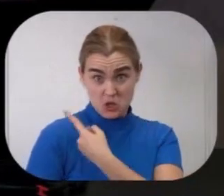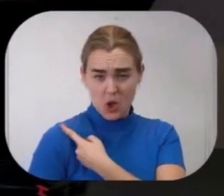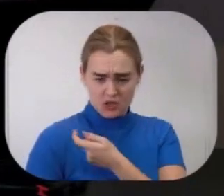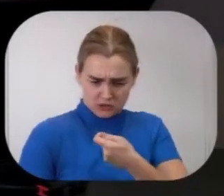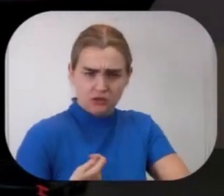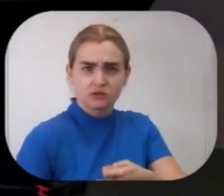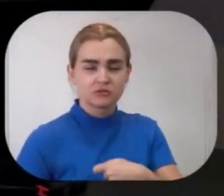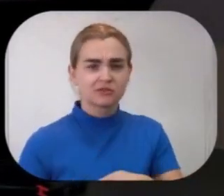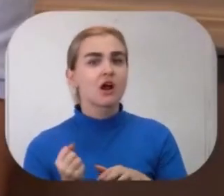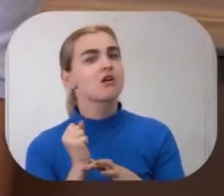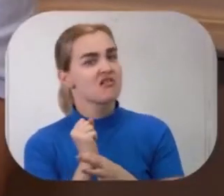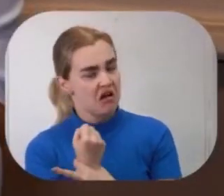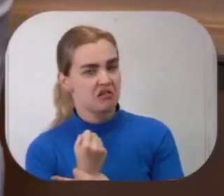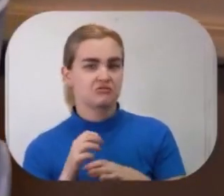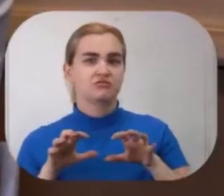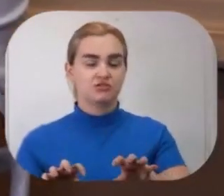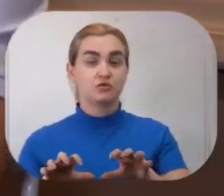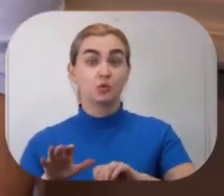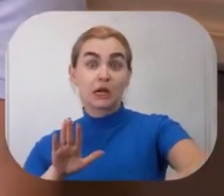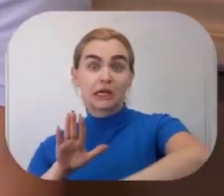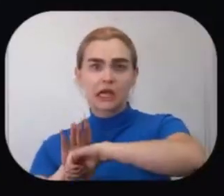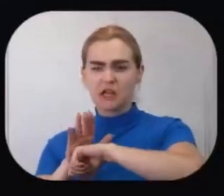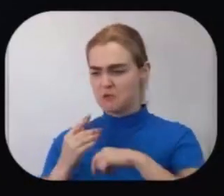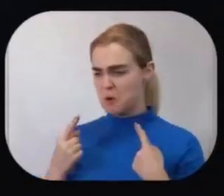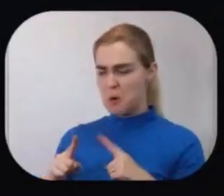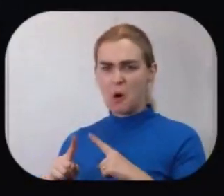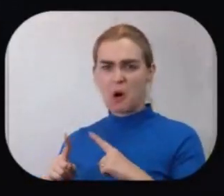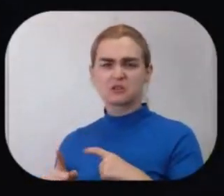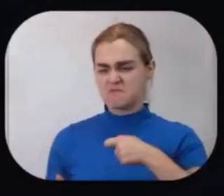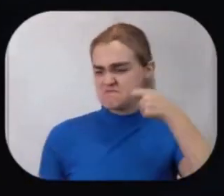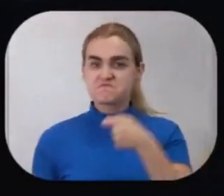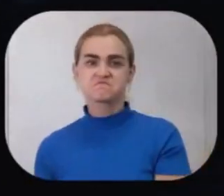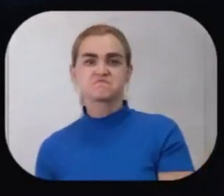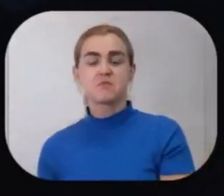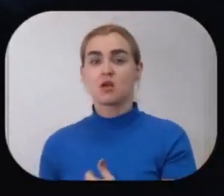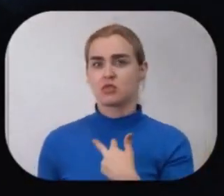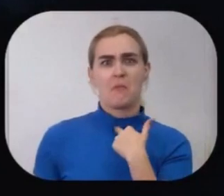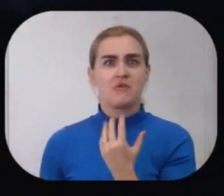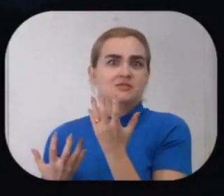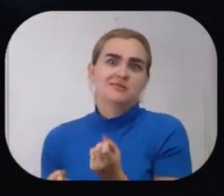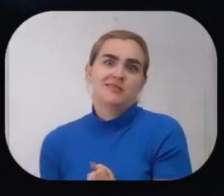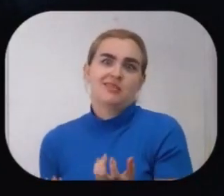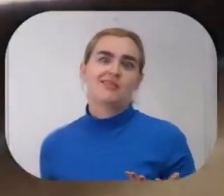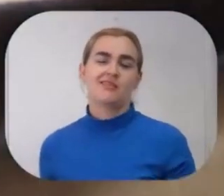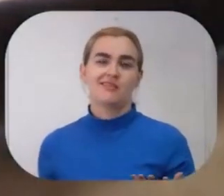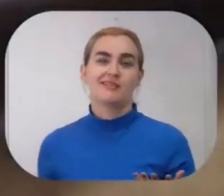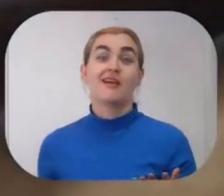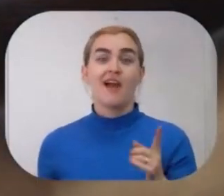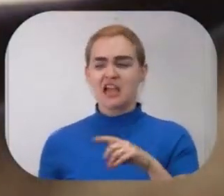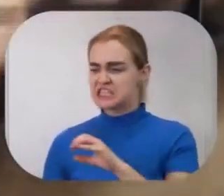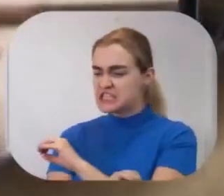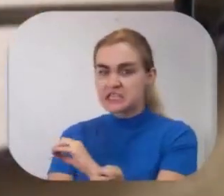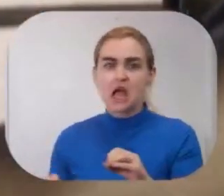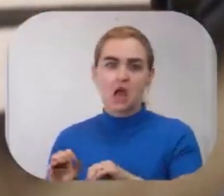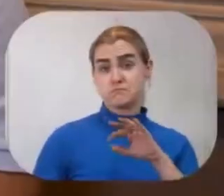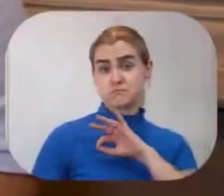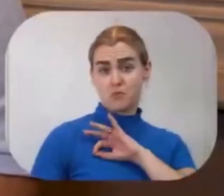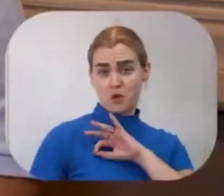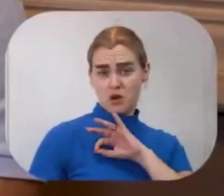vamos garantir isso. Seremos duros contra o crime. Não vamos relativizar. É tolerância